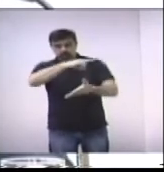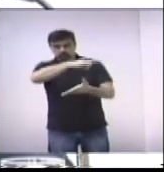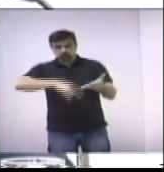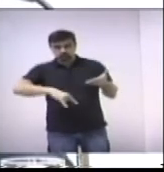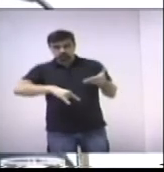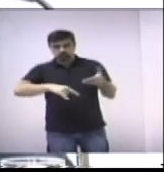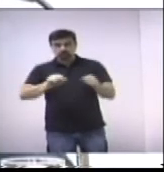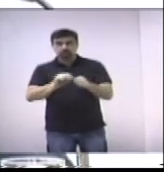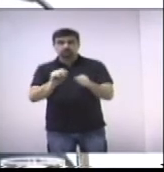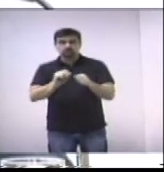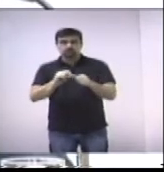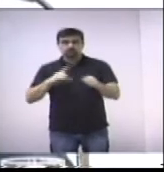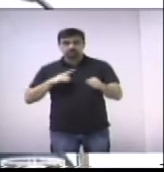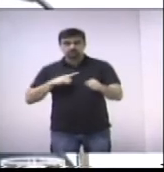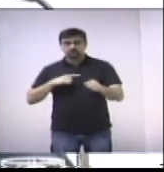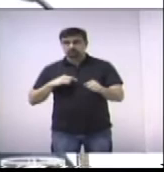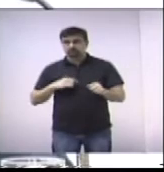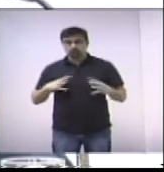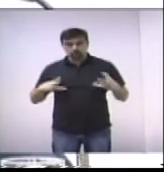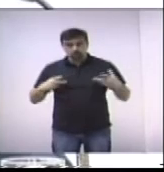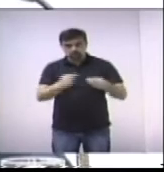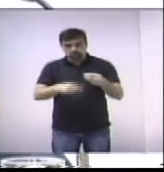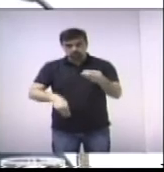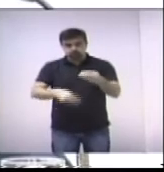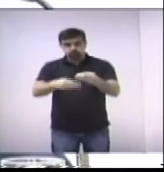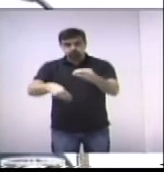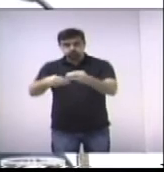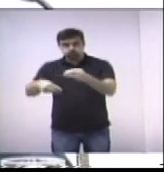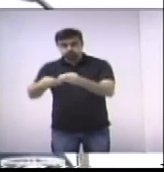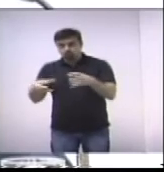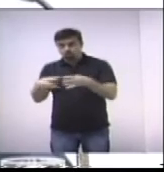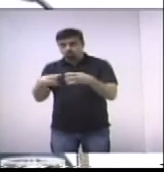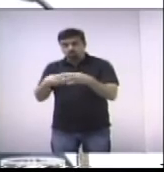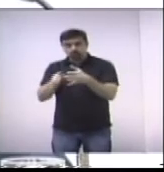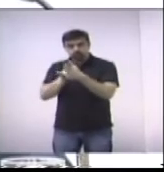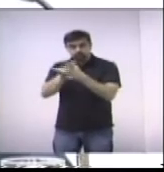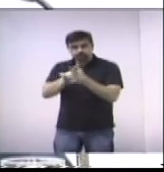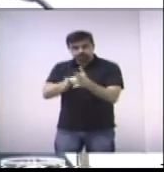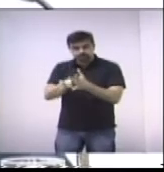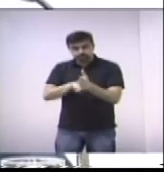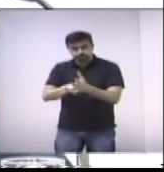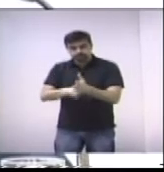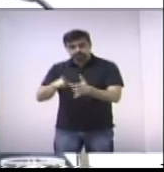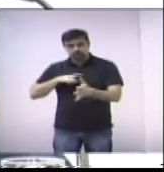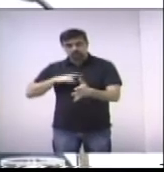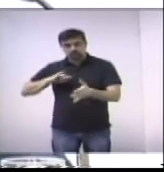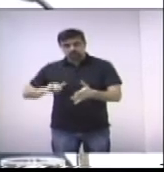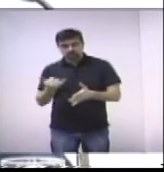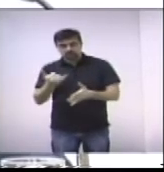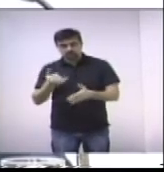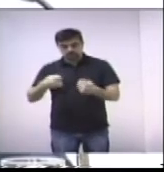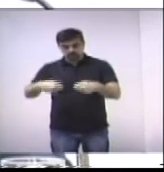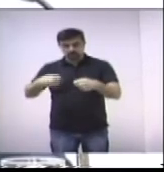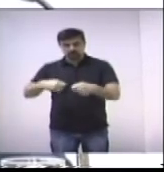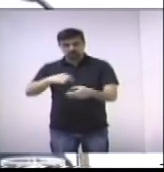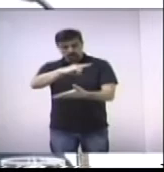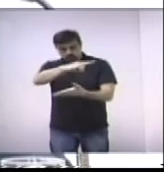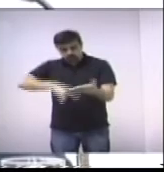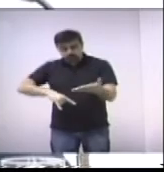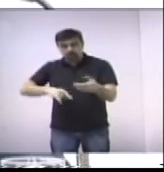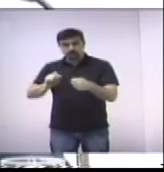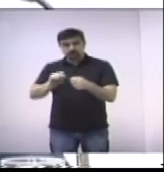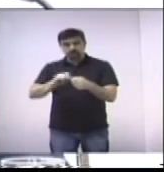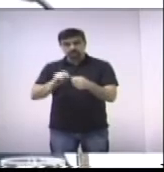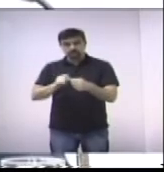acostadas, complementadas por tantas outras que a comissão processante, regularmente instaurada, julgue necessário. Termos com os